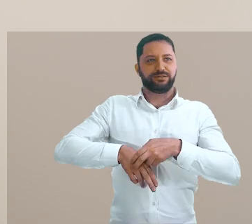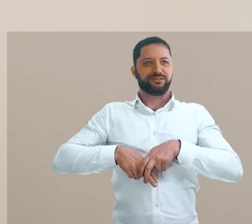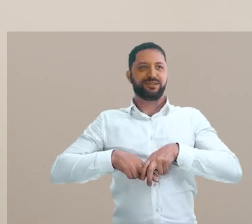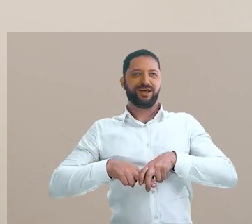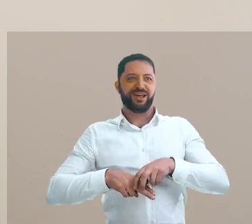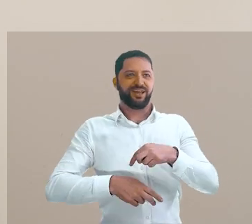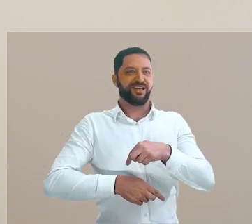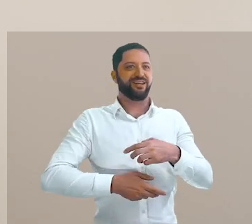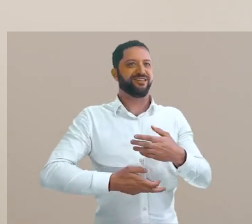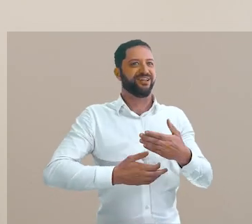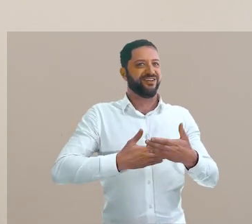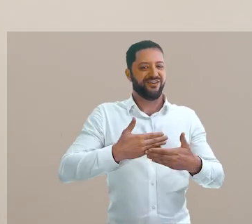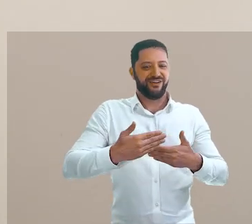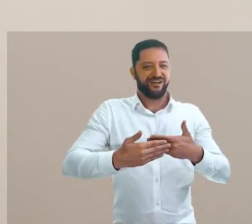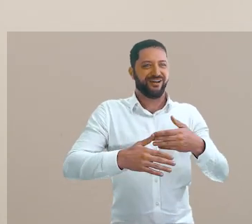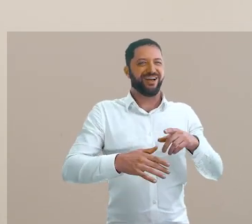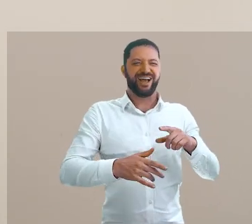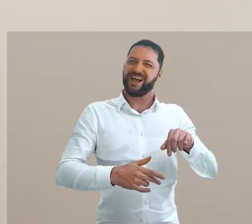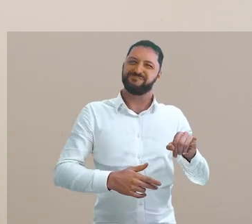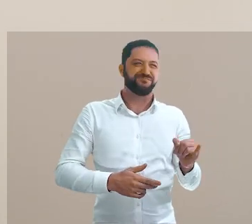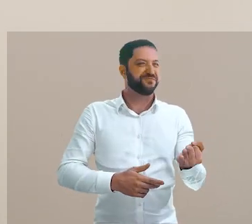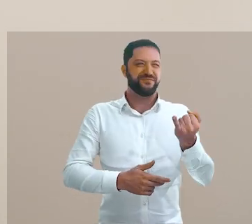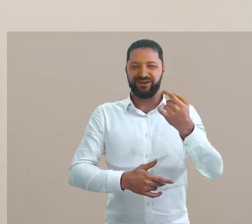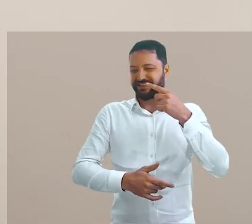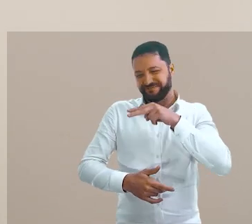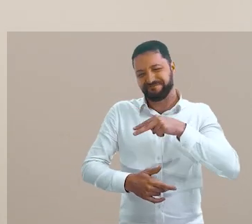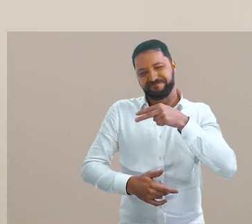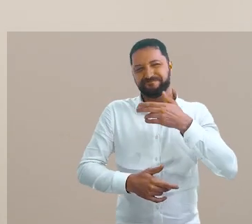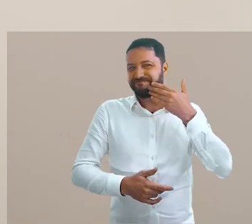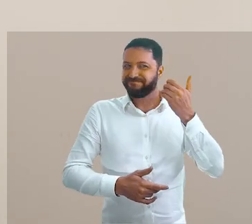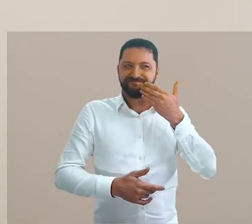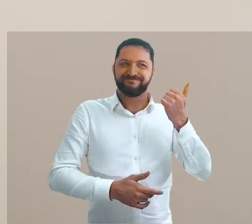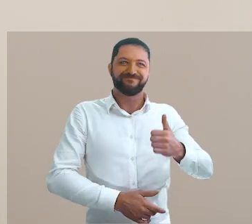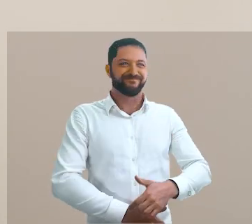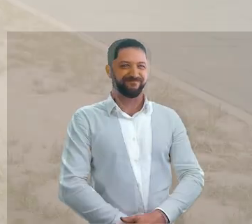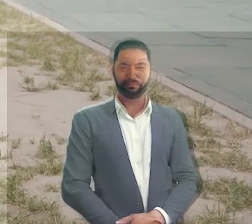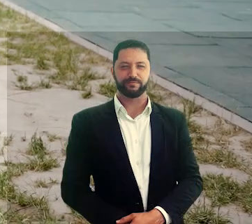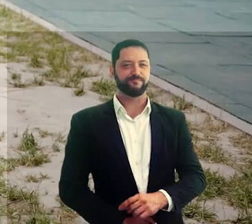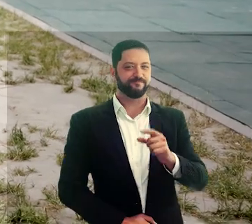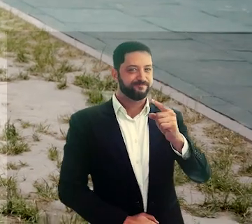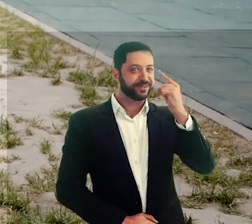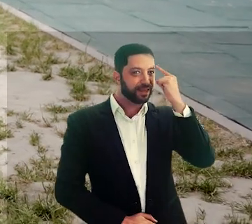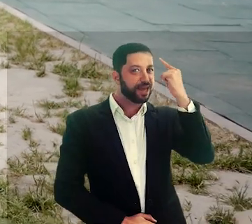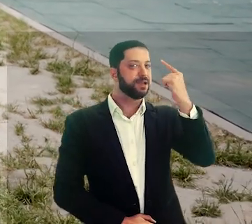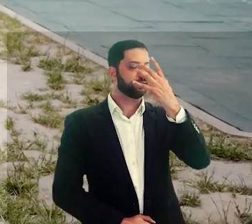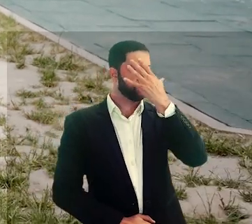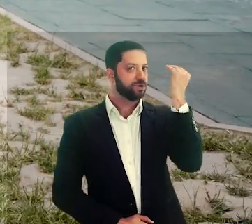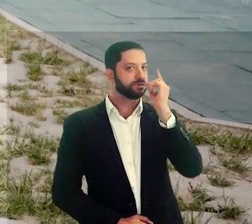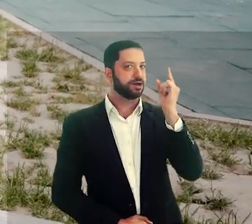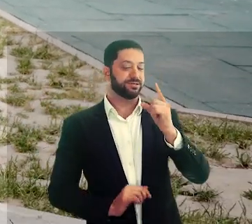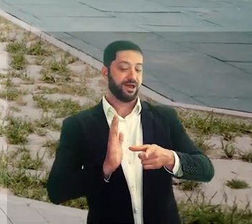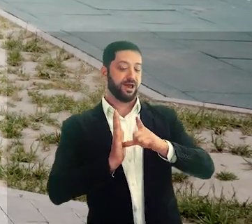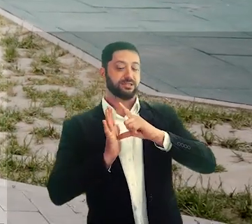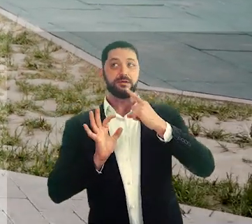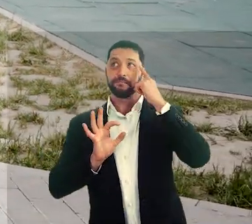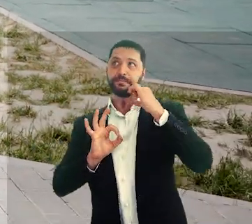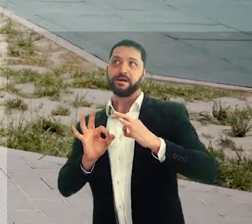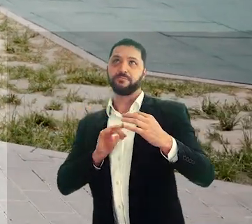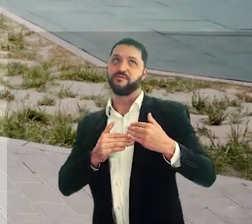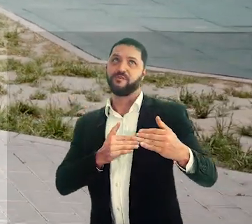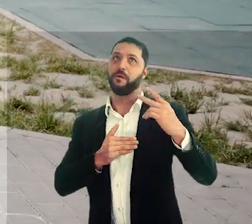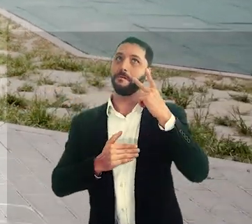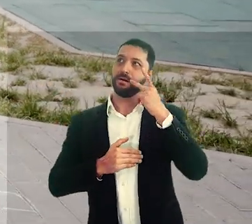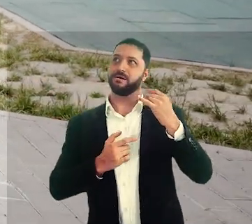é só alegria. Aí é um momento mais de curtição, de prazer, de vivência. É importante lembrar que, apesar de toda